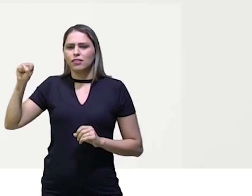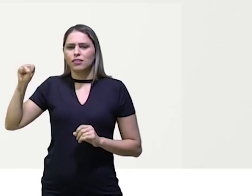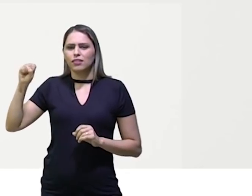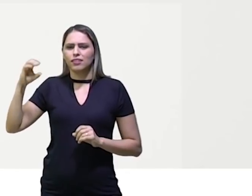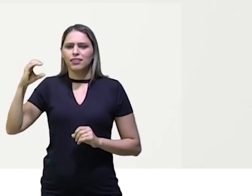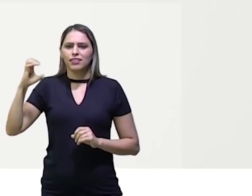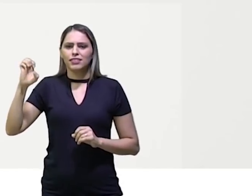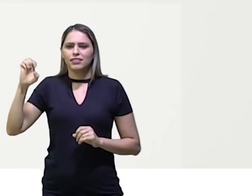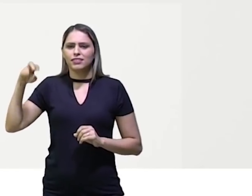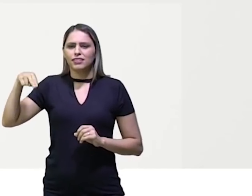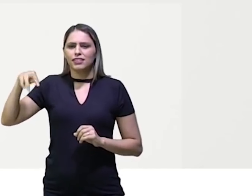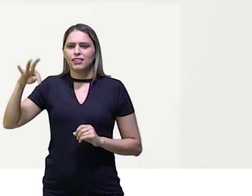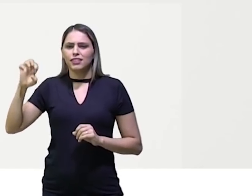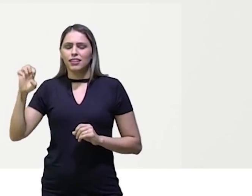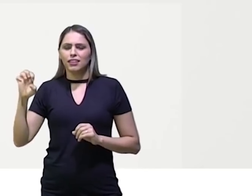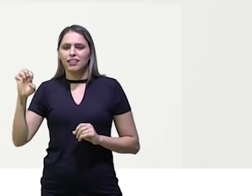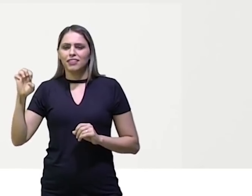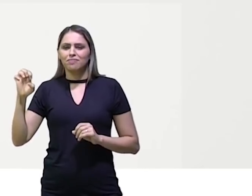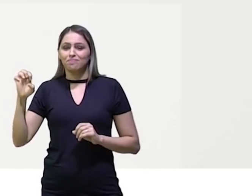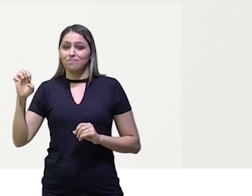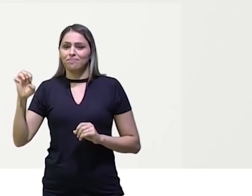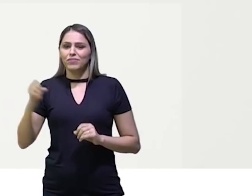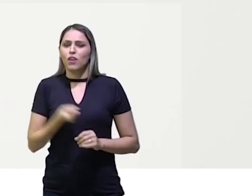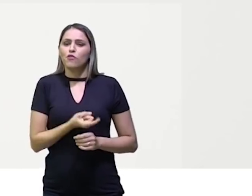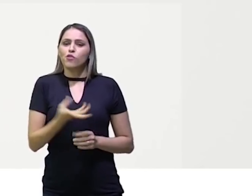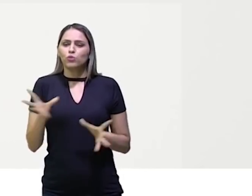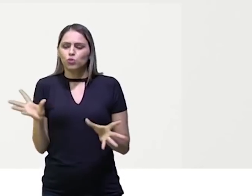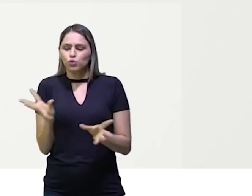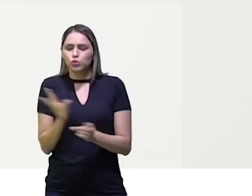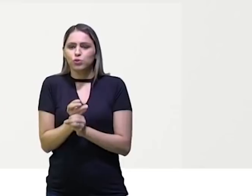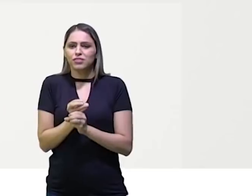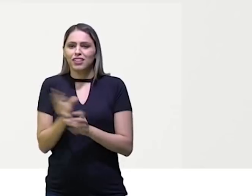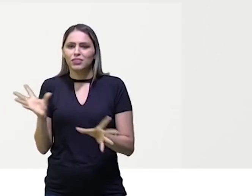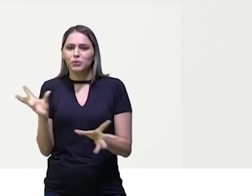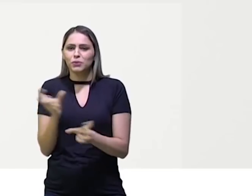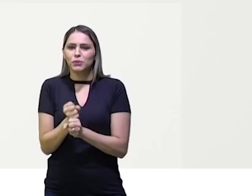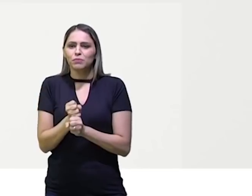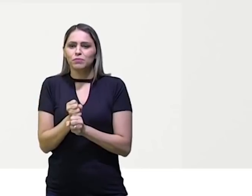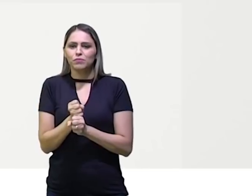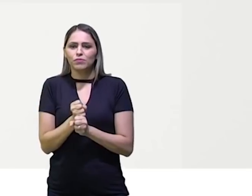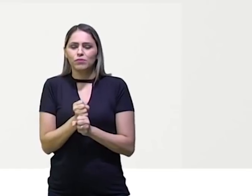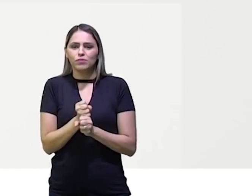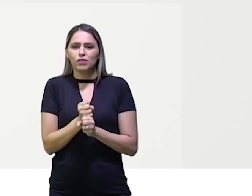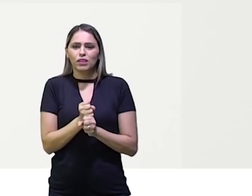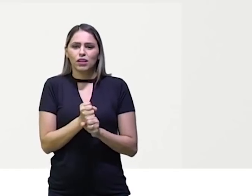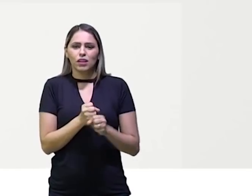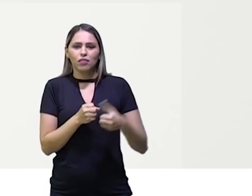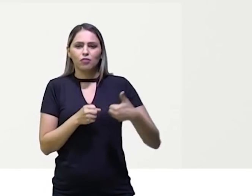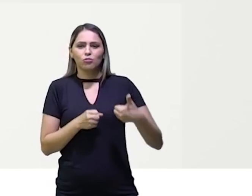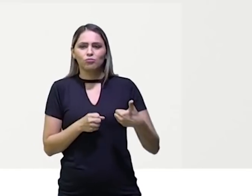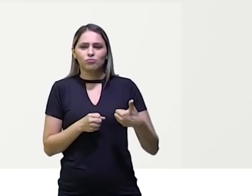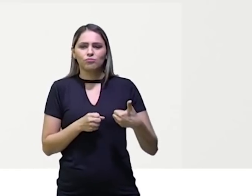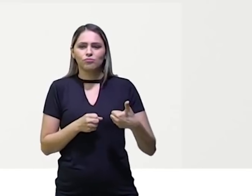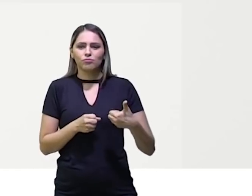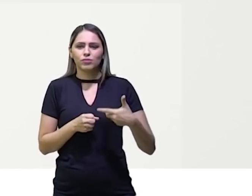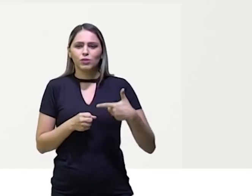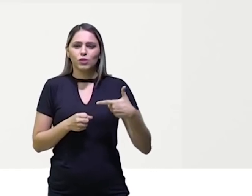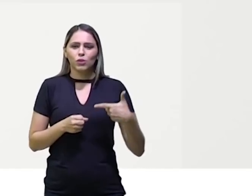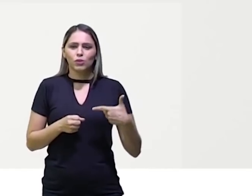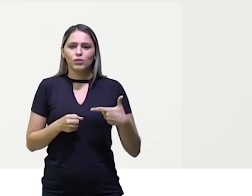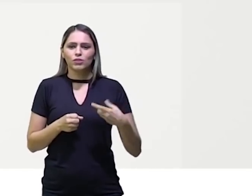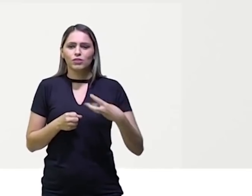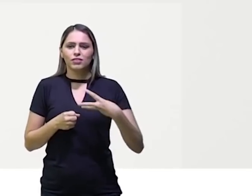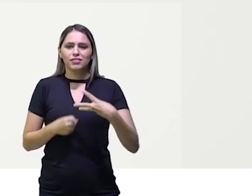vamos contar que o 1 vai aumentando 2,